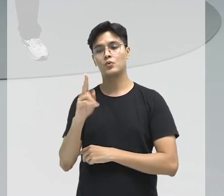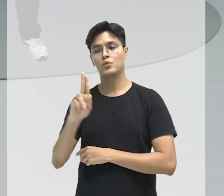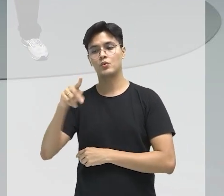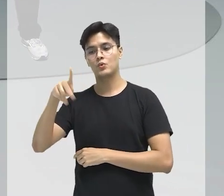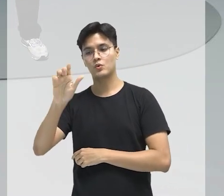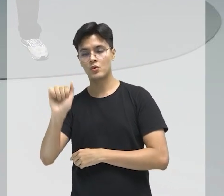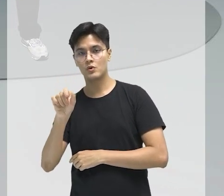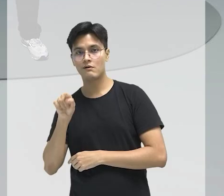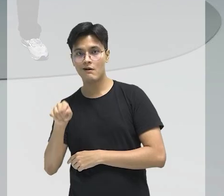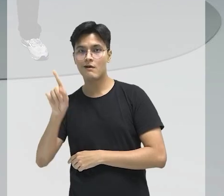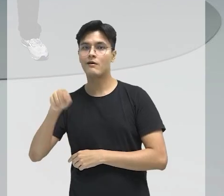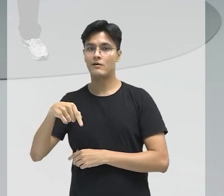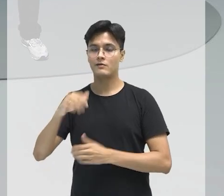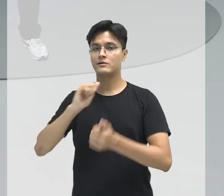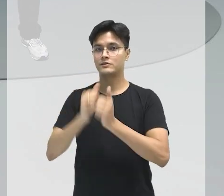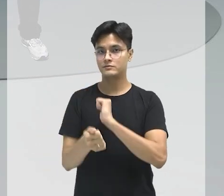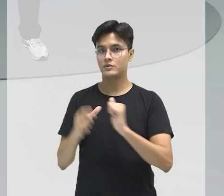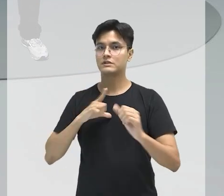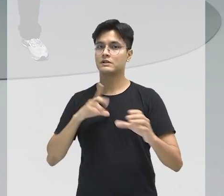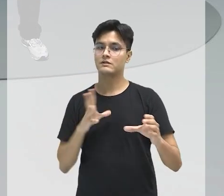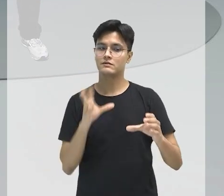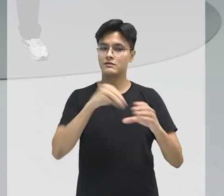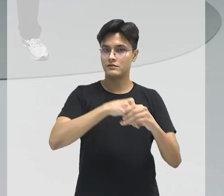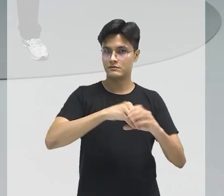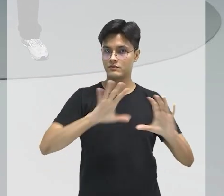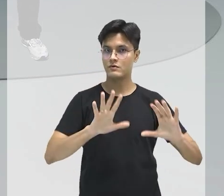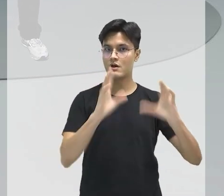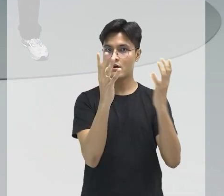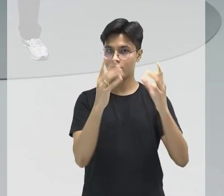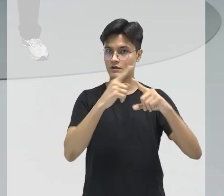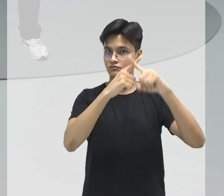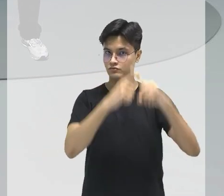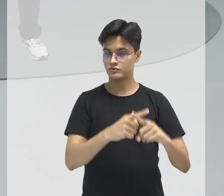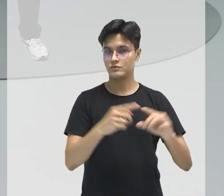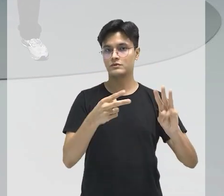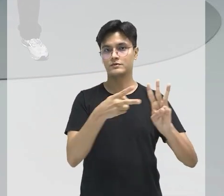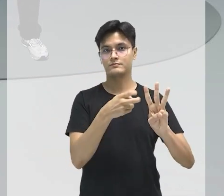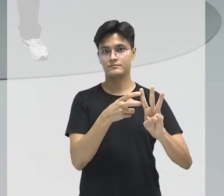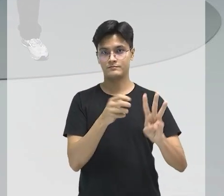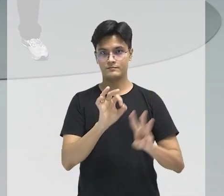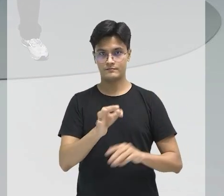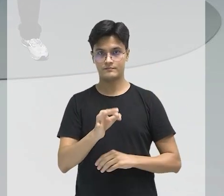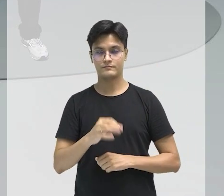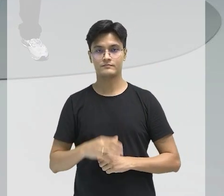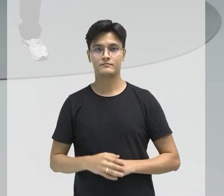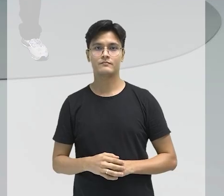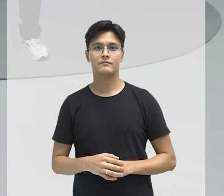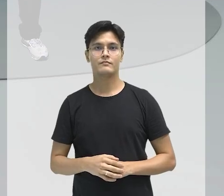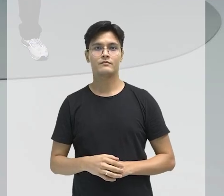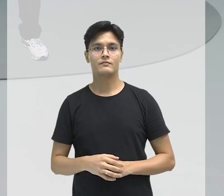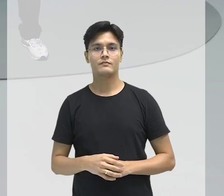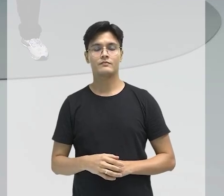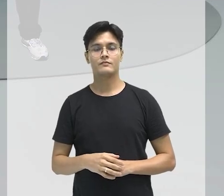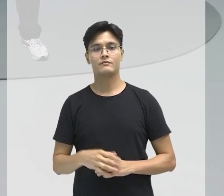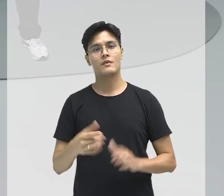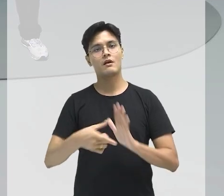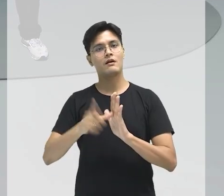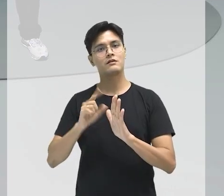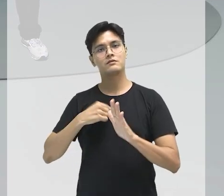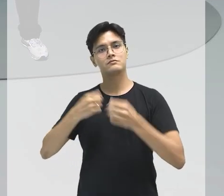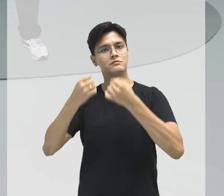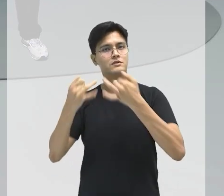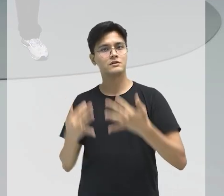modalidade que faz parte desses jogos indígenas. Assim como eu falei anteriormente, né? Arremesso